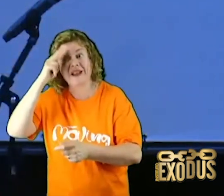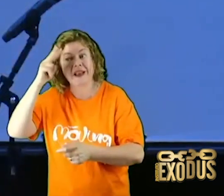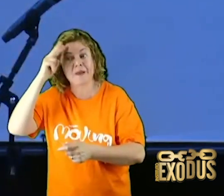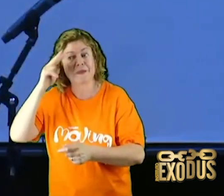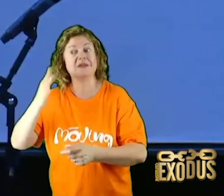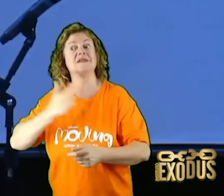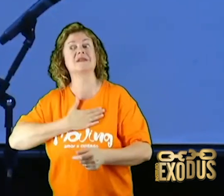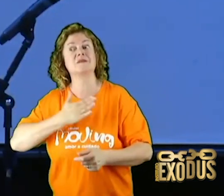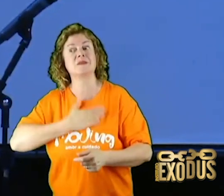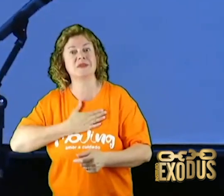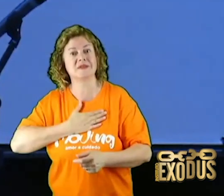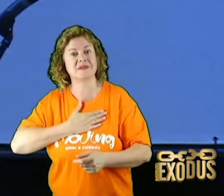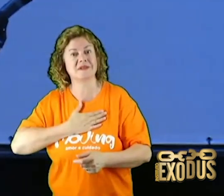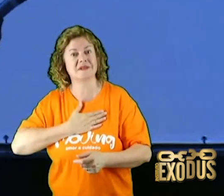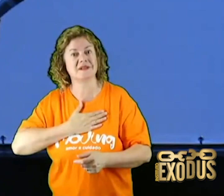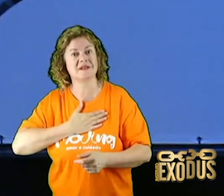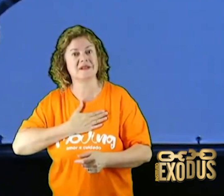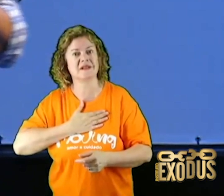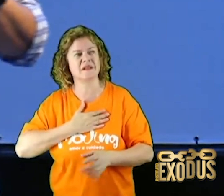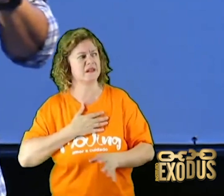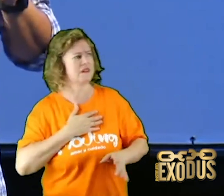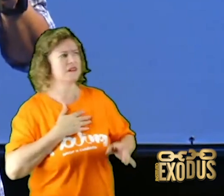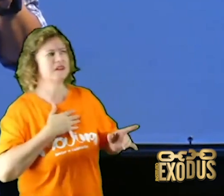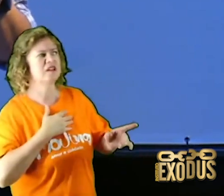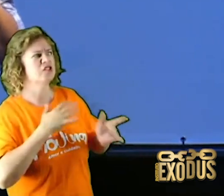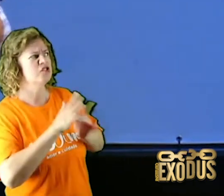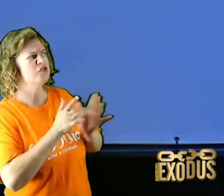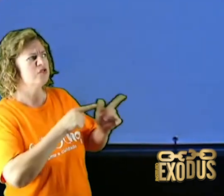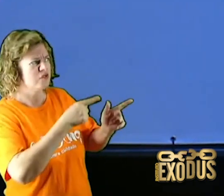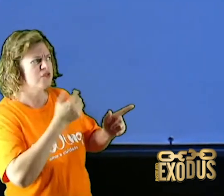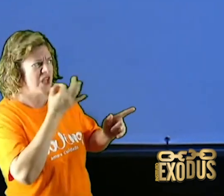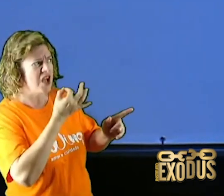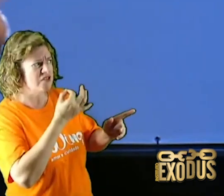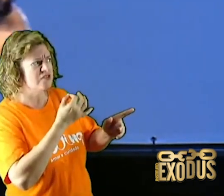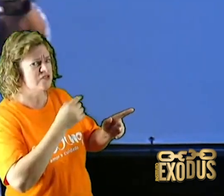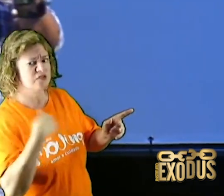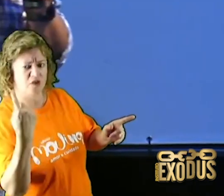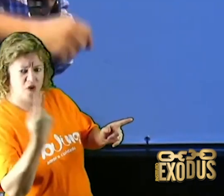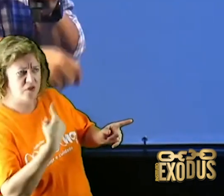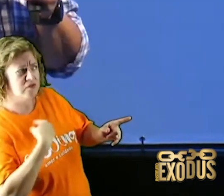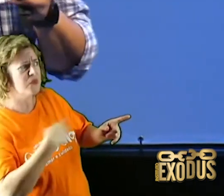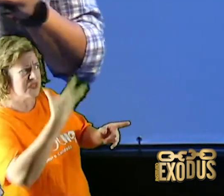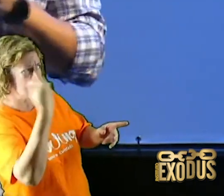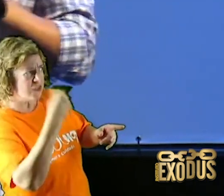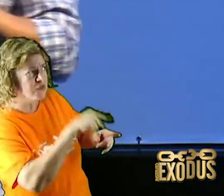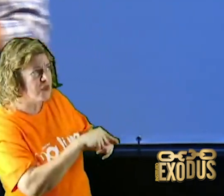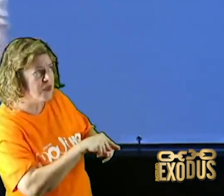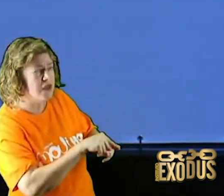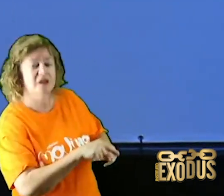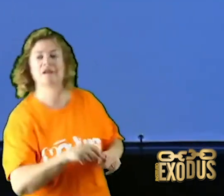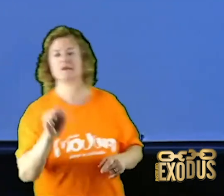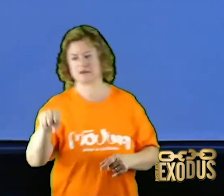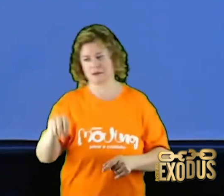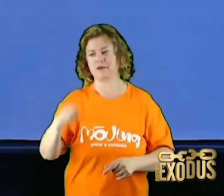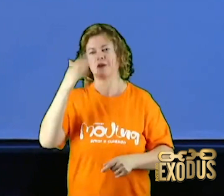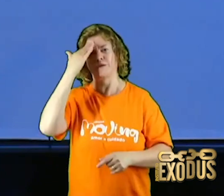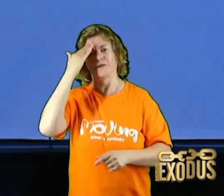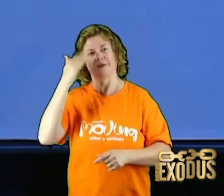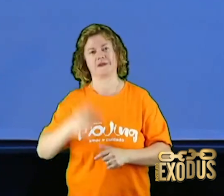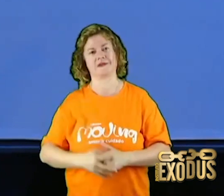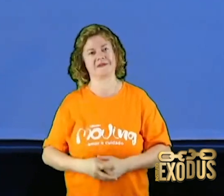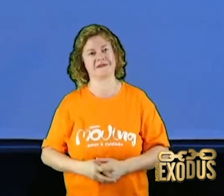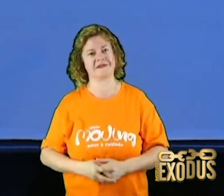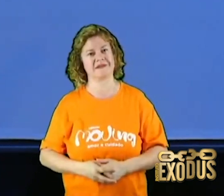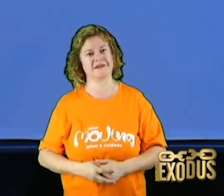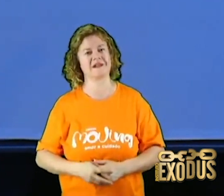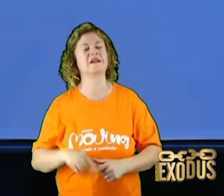poder. Porque senão, quando as sensações das circunstâncias ruins chegarem em você, sabe o